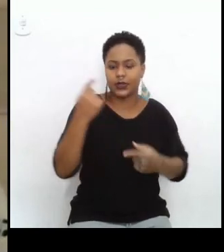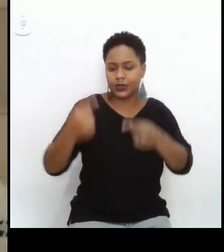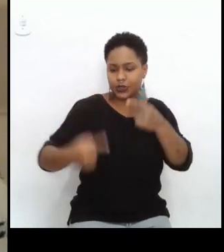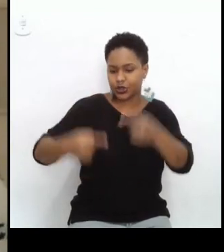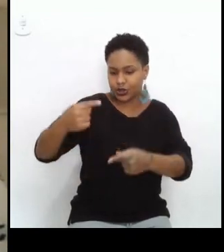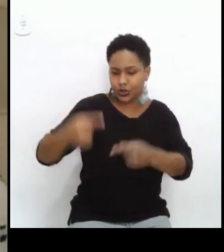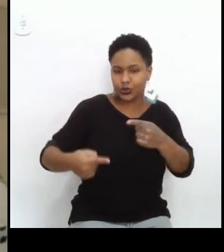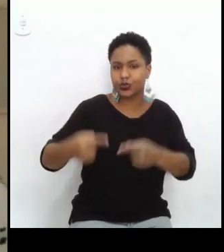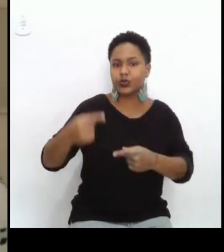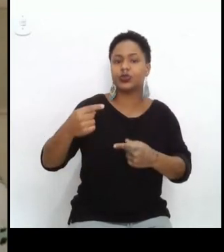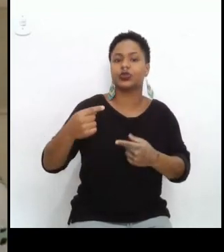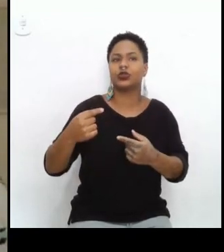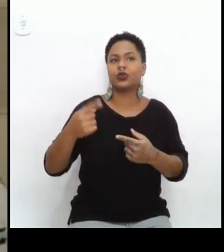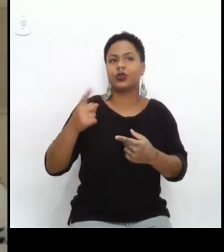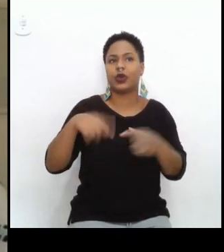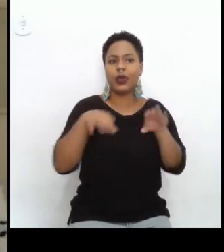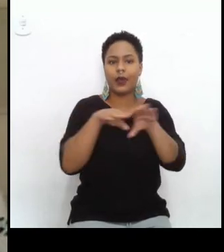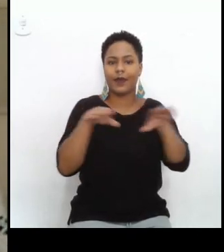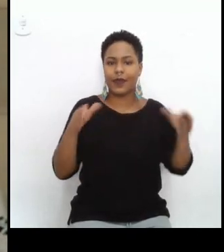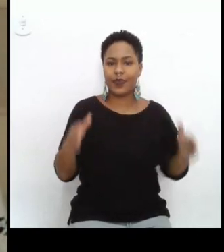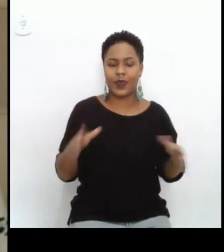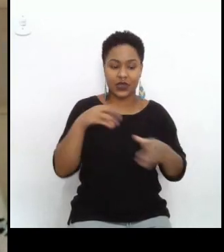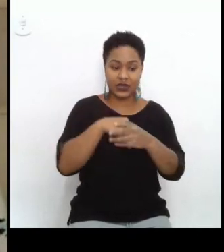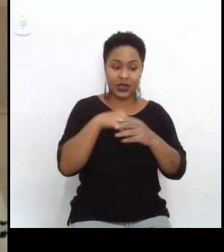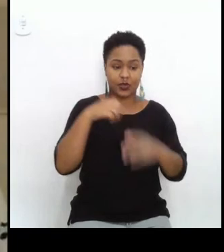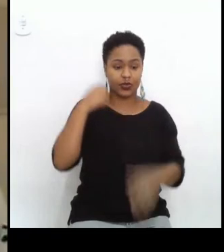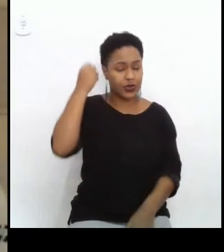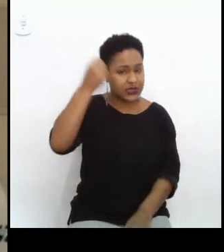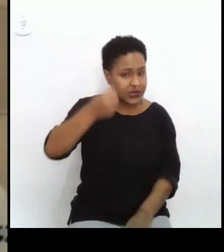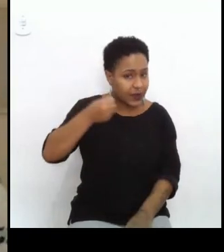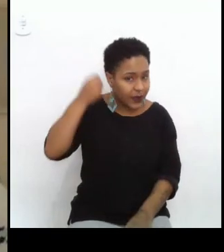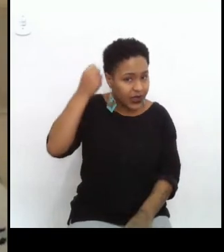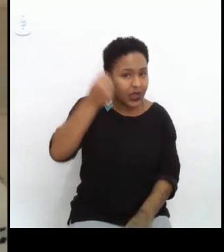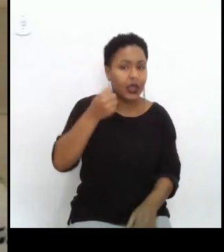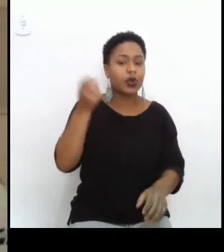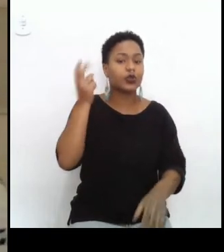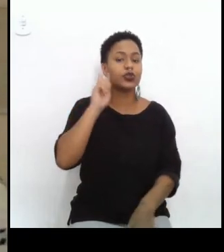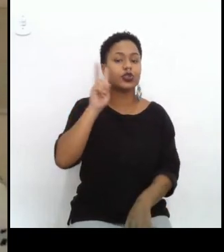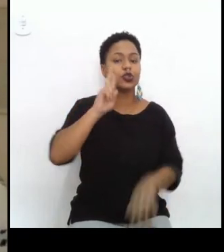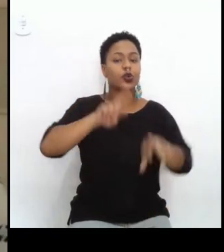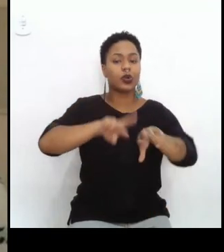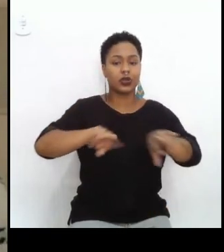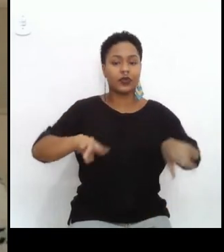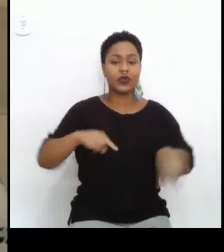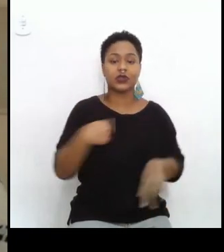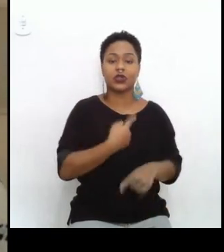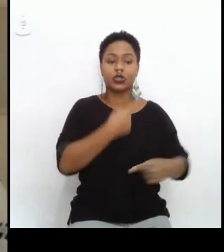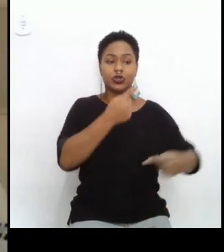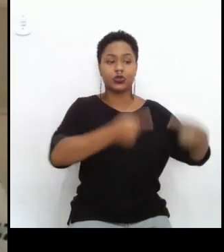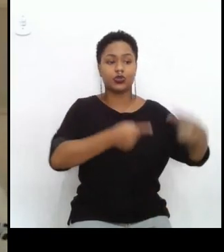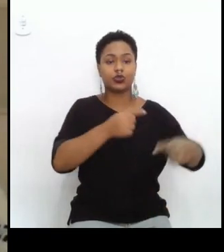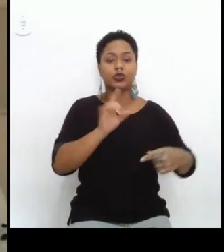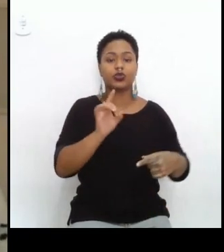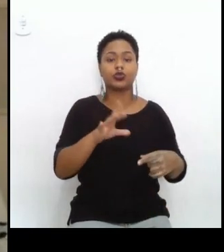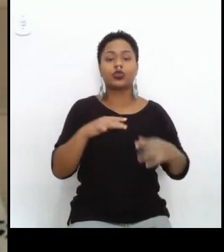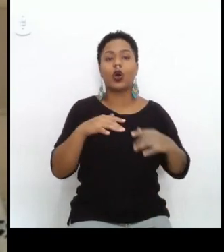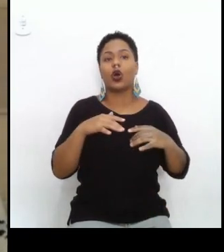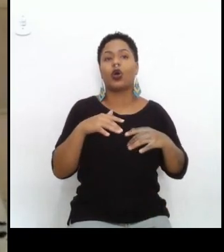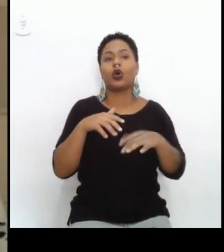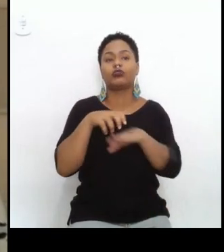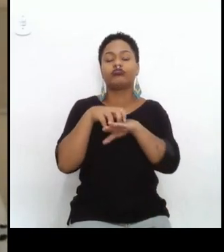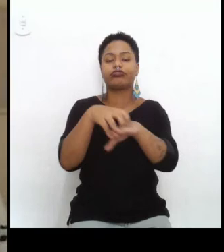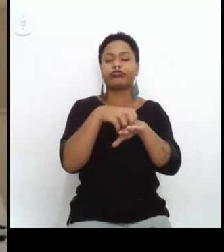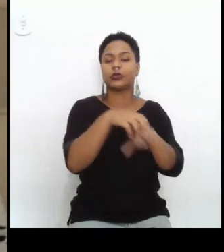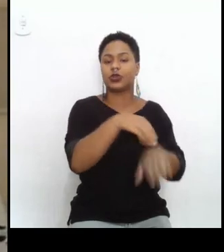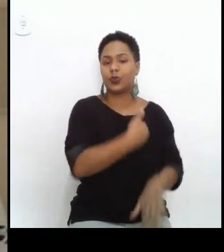podia ter sido uma mesa dentro do seminário de história da diversidade que a gente vai se discutindo só transporte público assim só